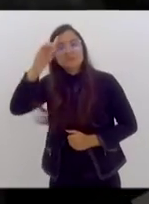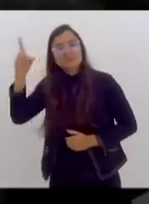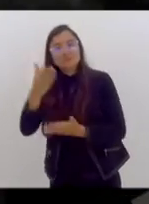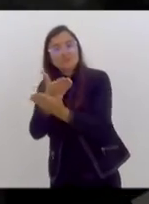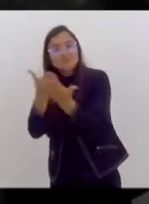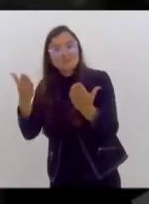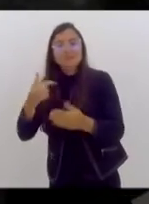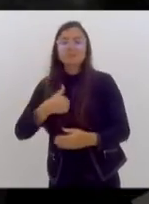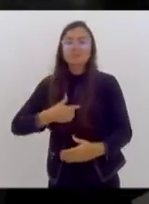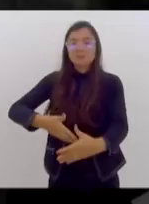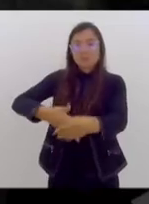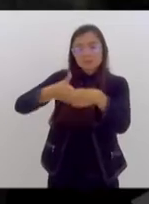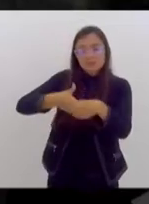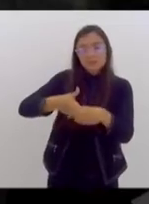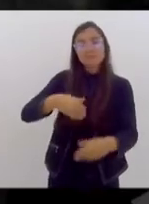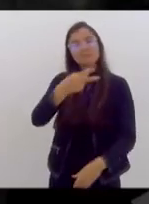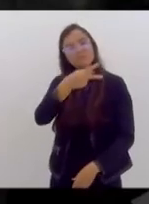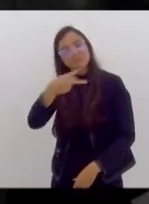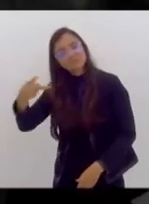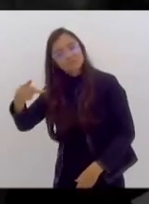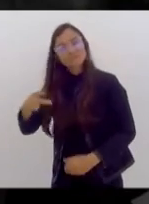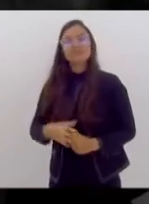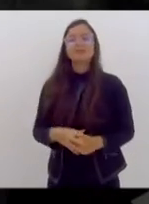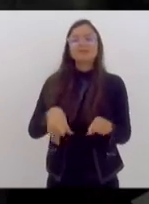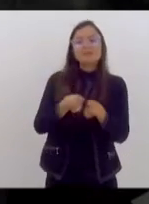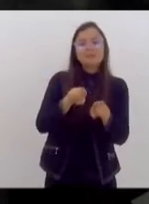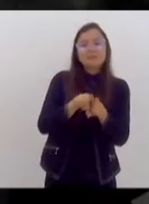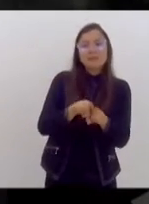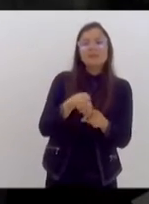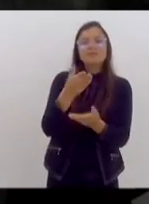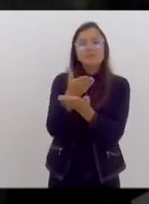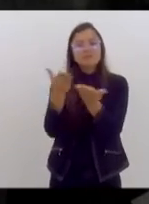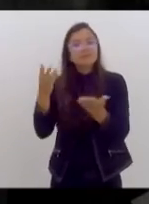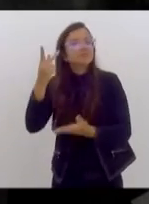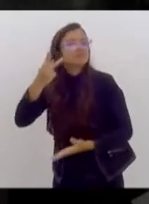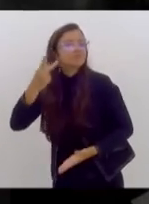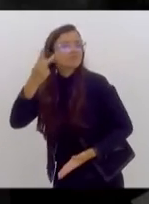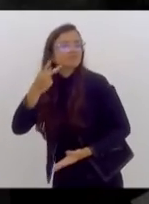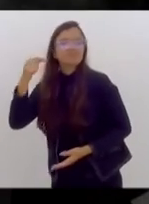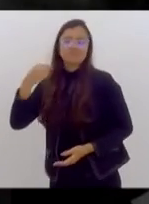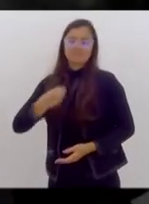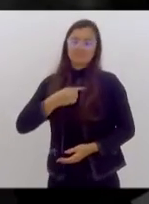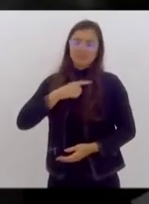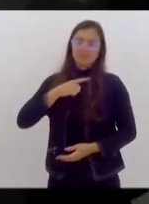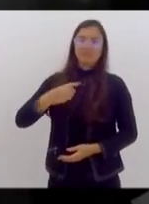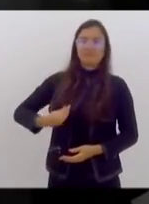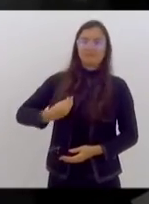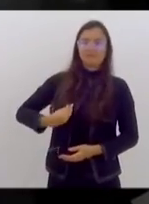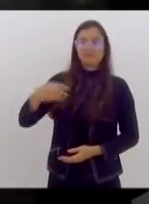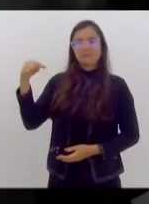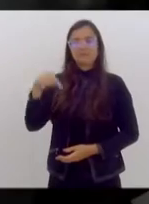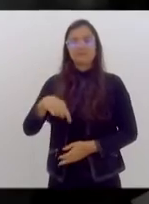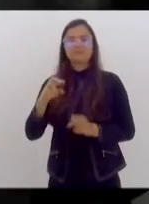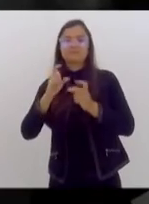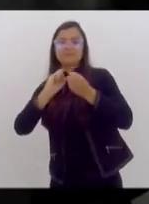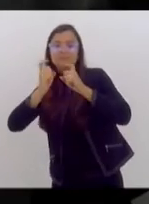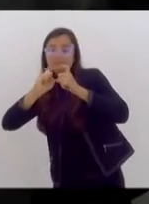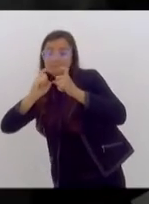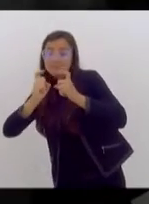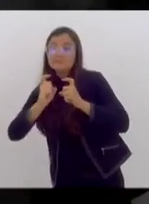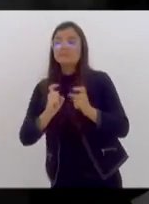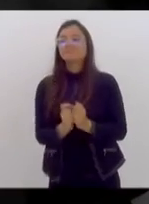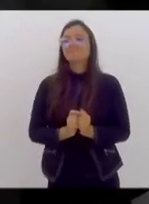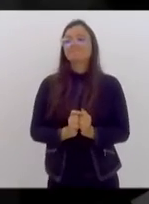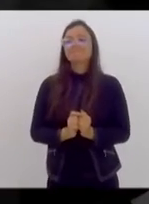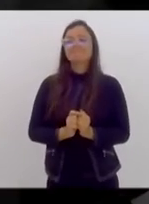a nossa presidente individualmente todos os parlamentares presentes nessa reunião e que estavam durante todo